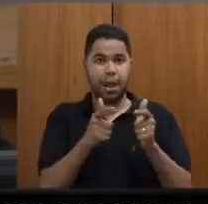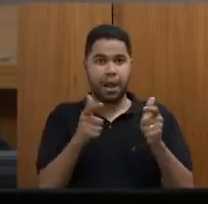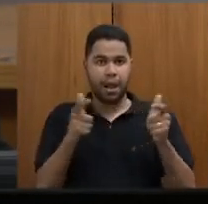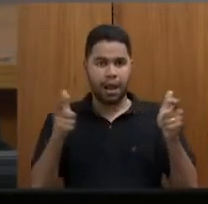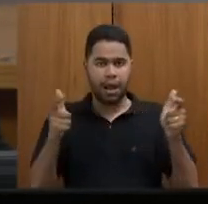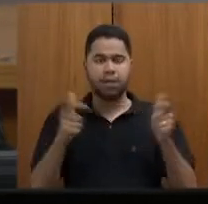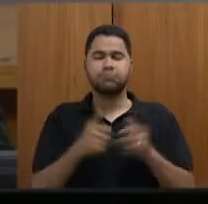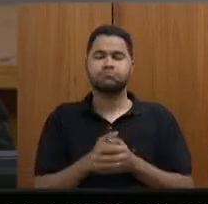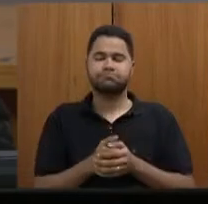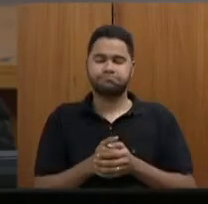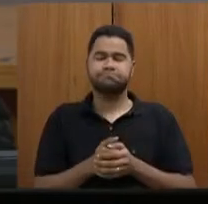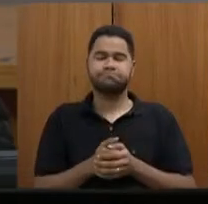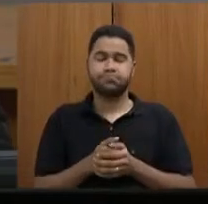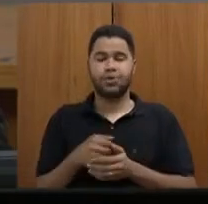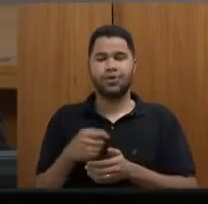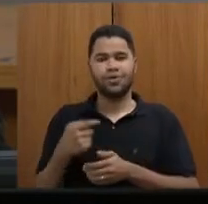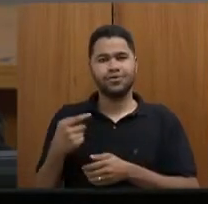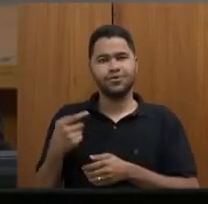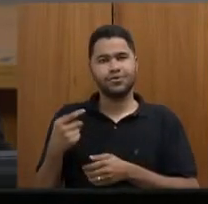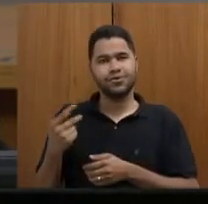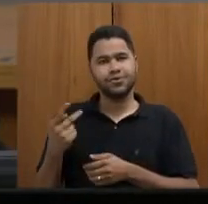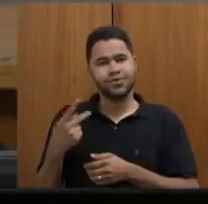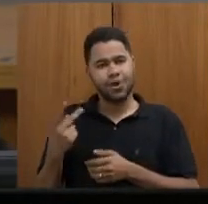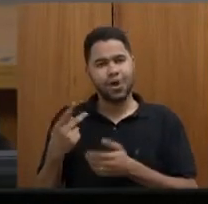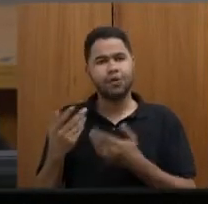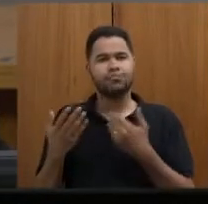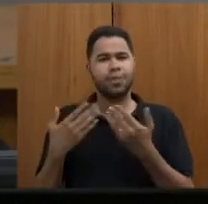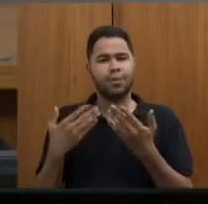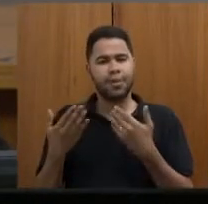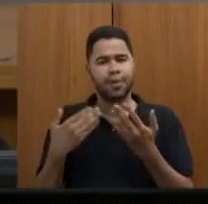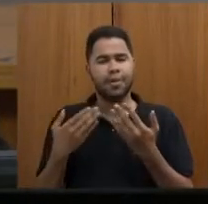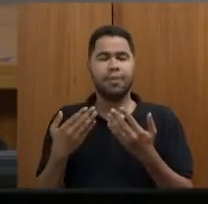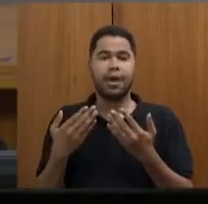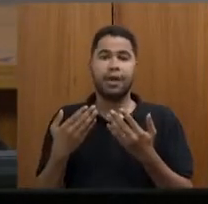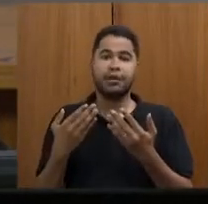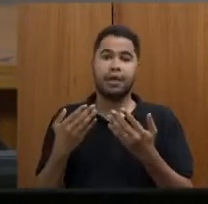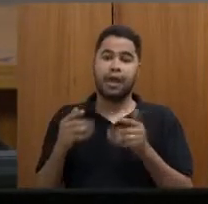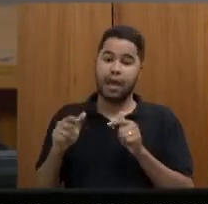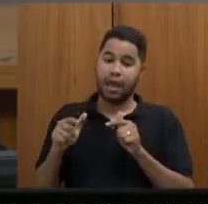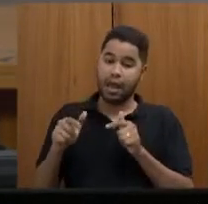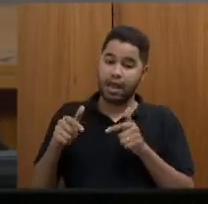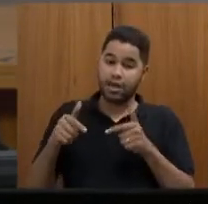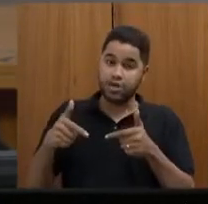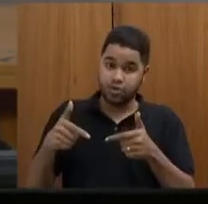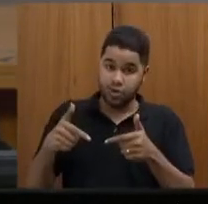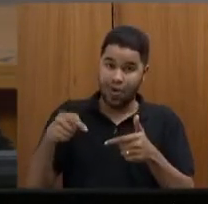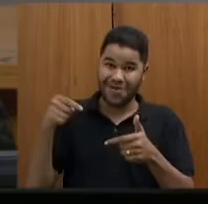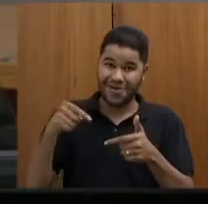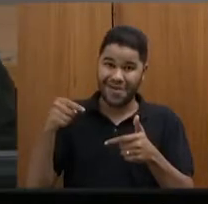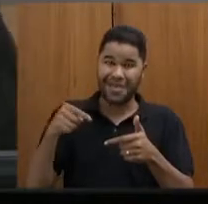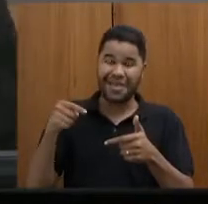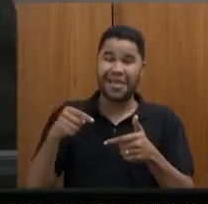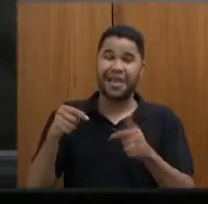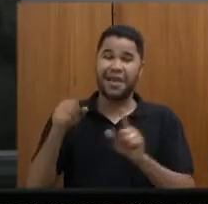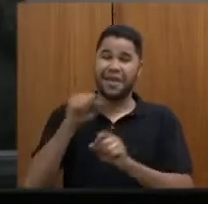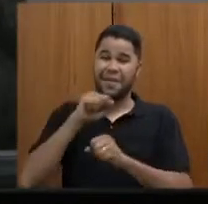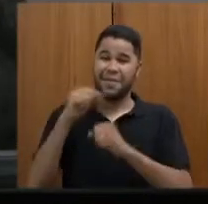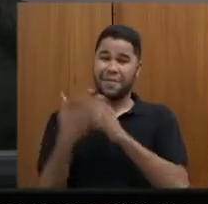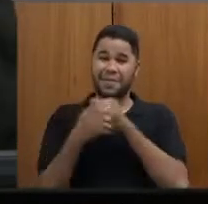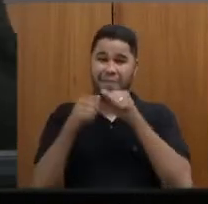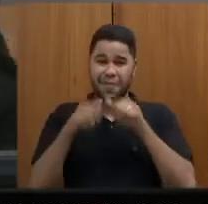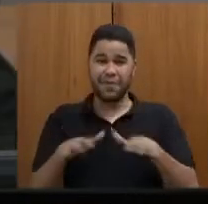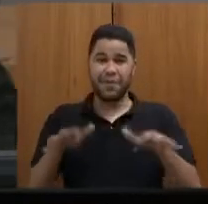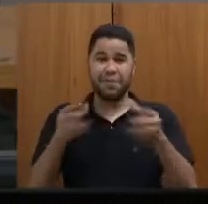nós conversamos, e acho que a gente tem algumas ações que acho que a pandemia trouxe, nós ainda estamos vivendo